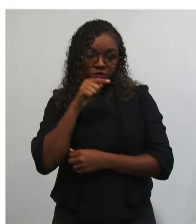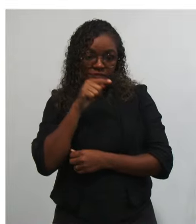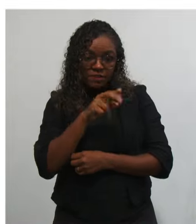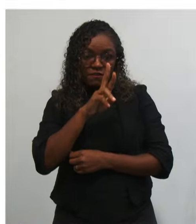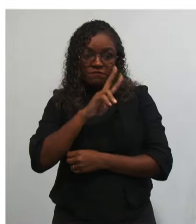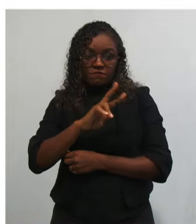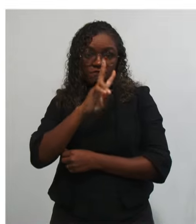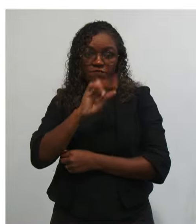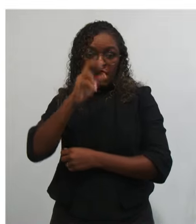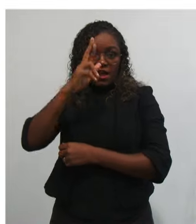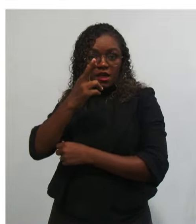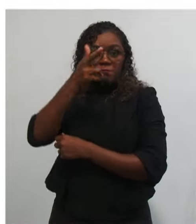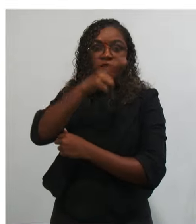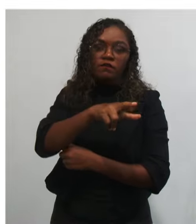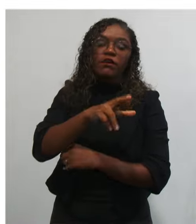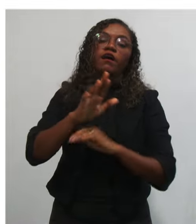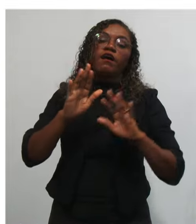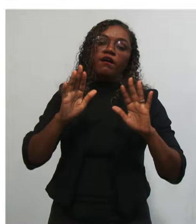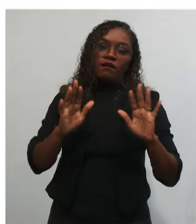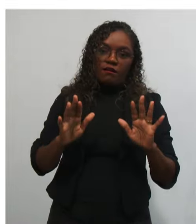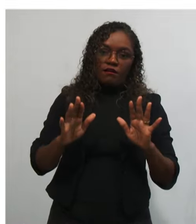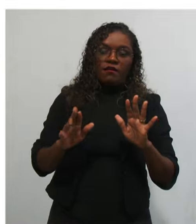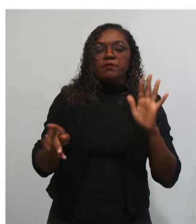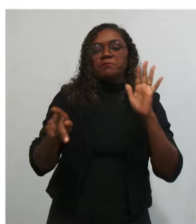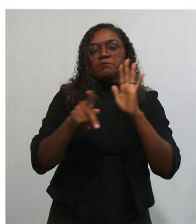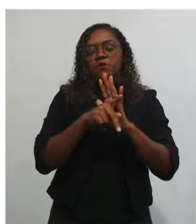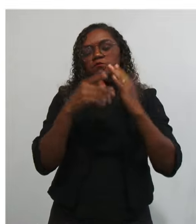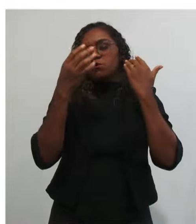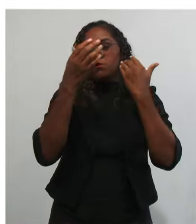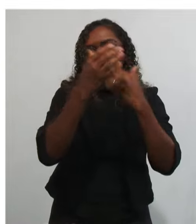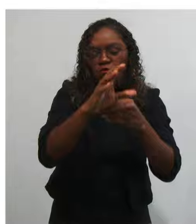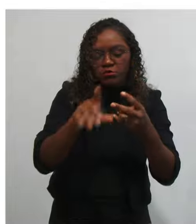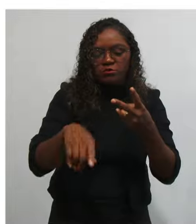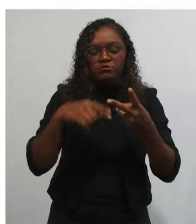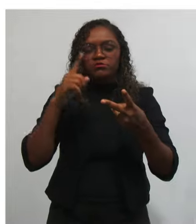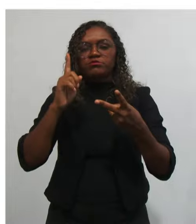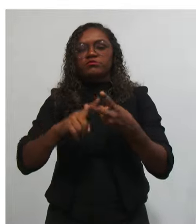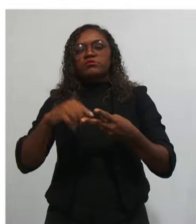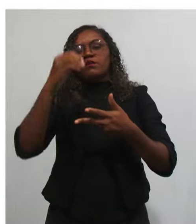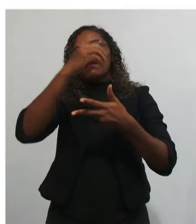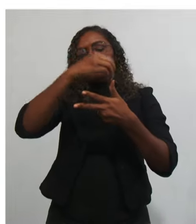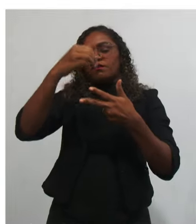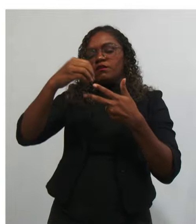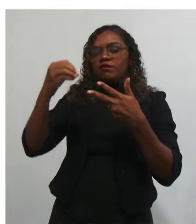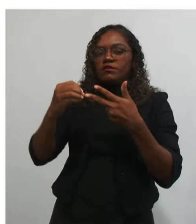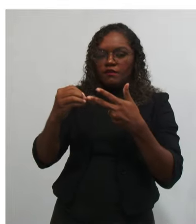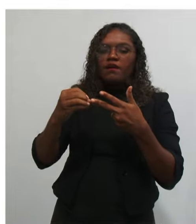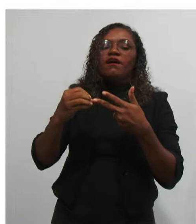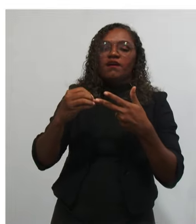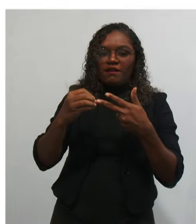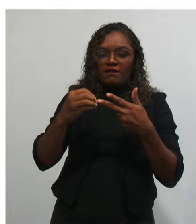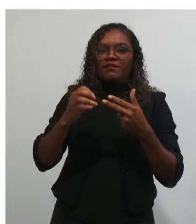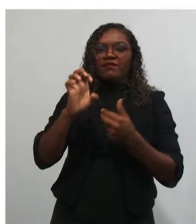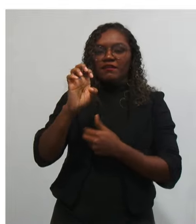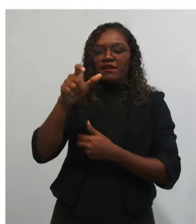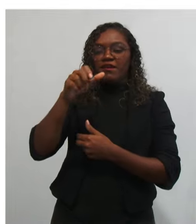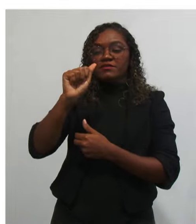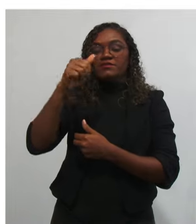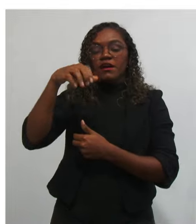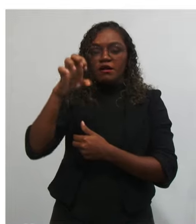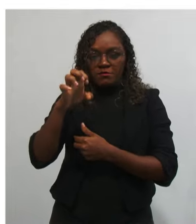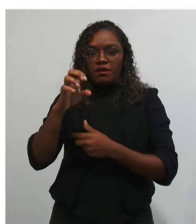a nossa vida especialmente quem estuda para concurso eh quem vai fazer o Enem este exame ele é ele é tem essa